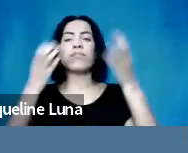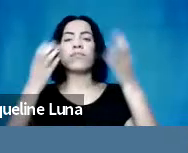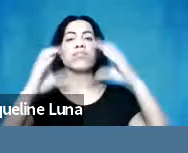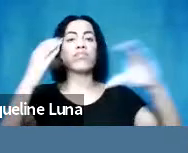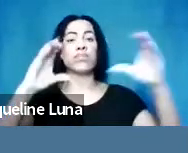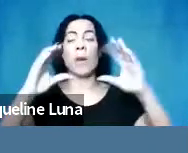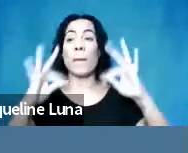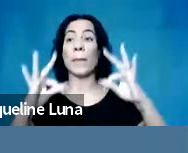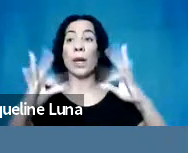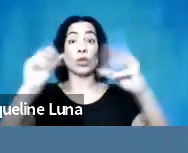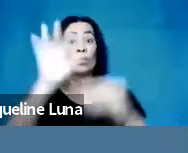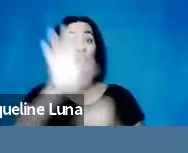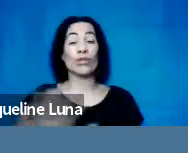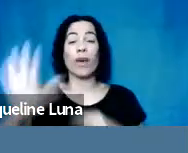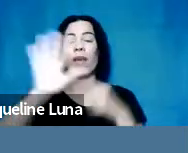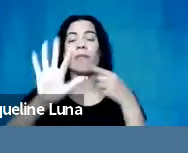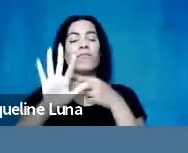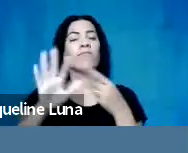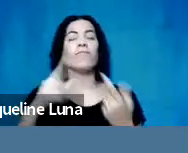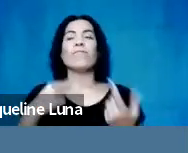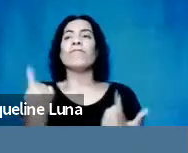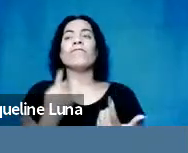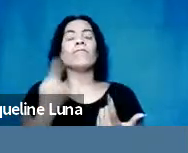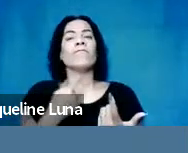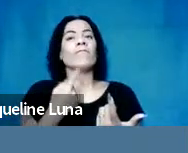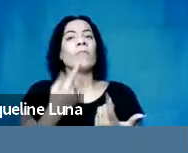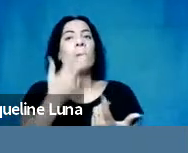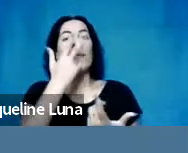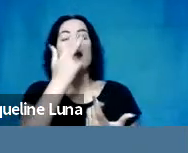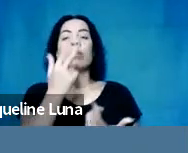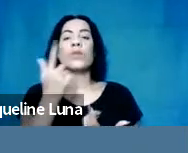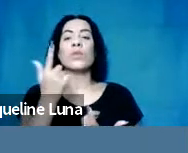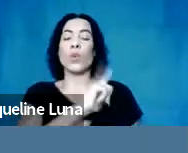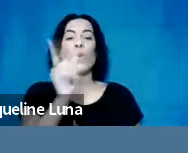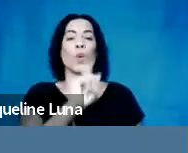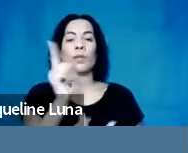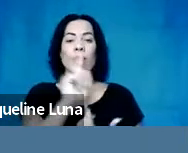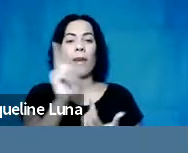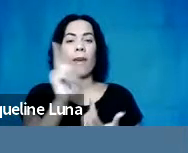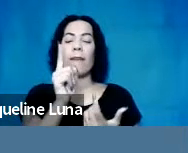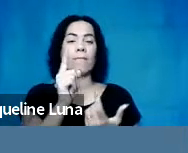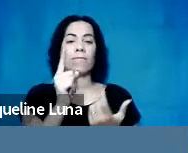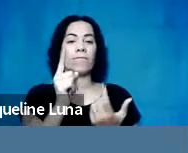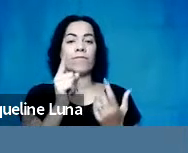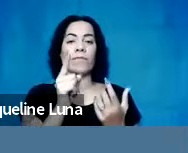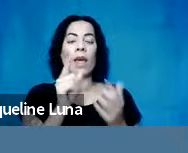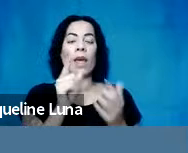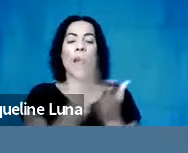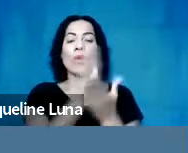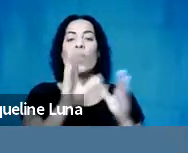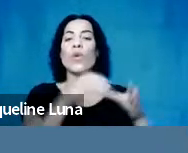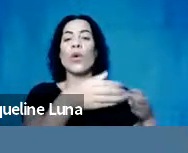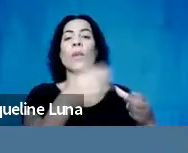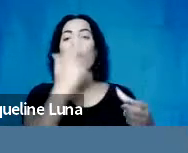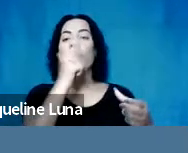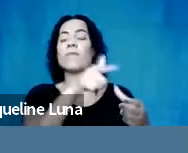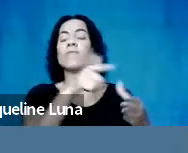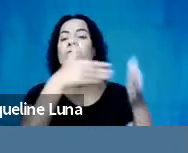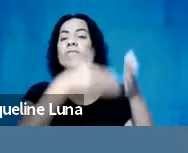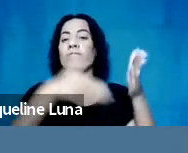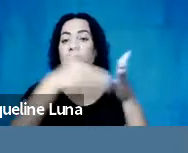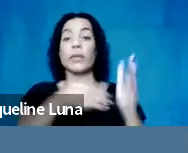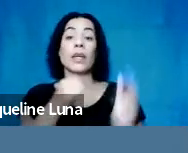para todo mundo, não, a gente não conseguiria atingir determinados públicos, né? Um exemplo é